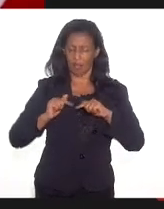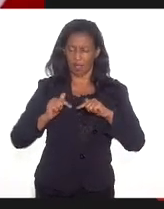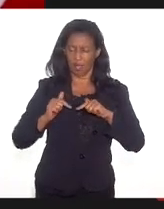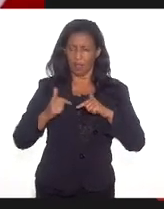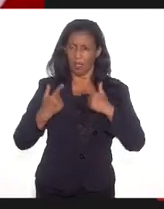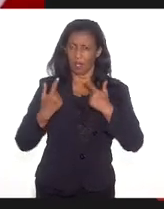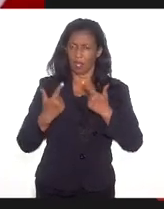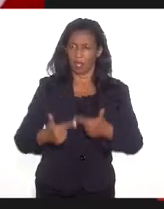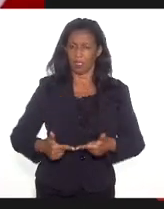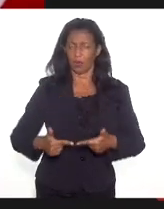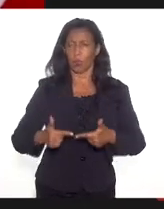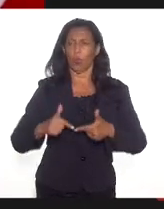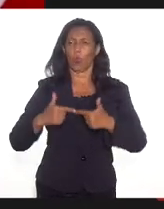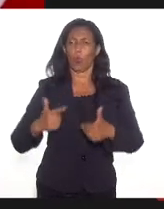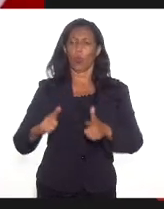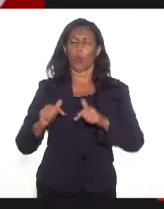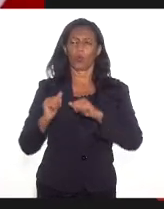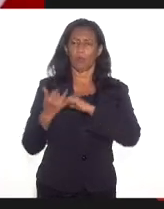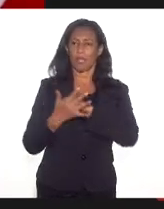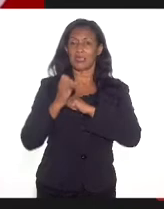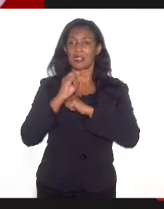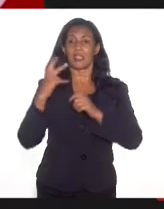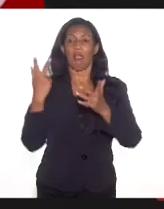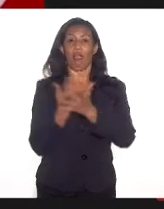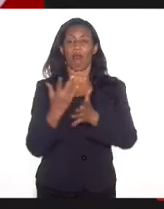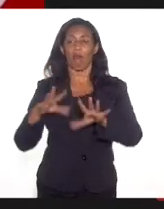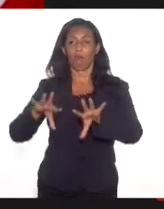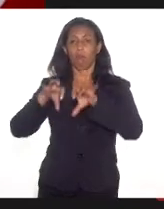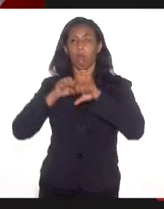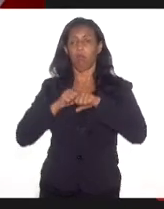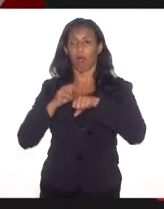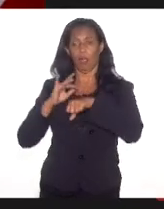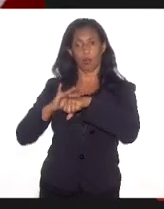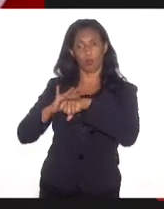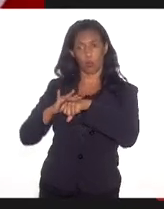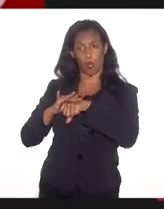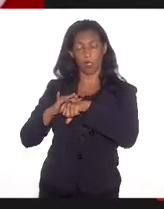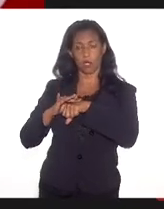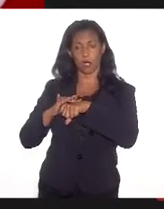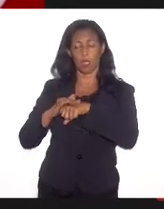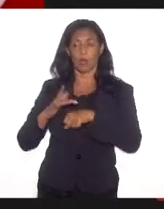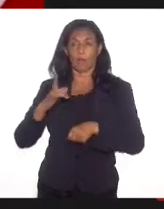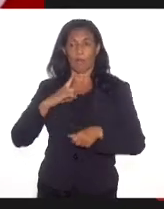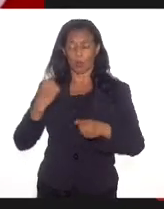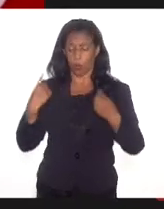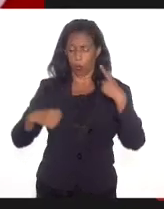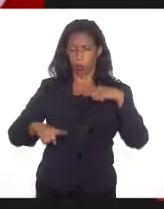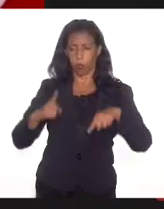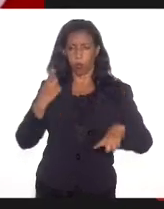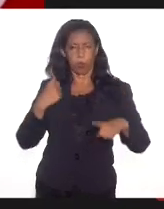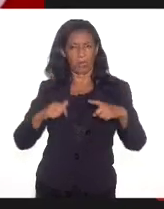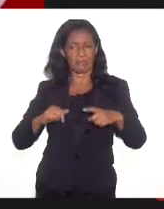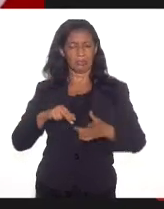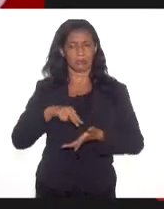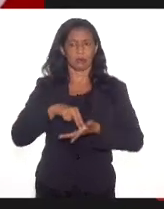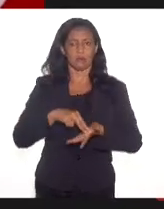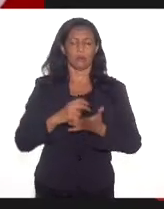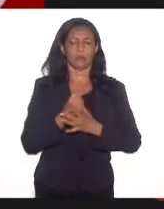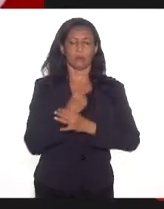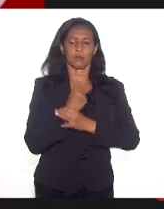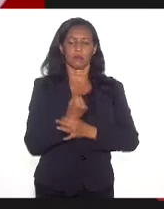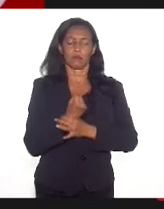venham adquirir aí ser infectados pelo vírus mas que possam passar de uma forma mais